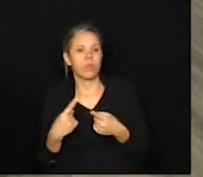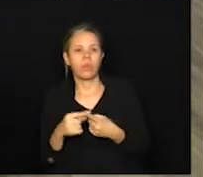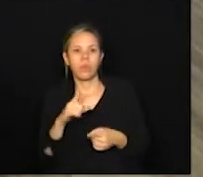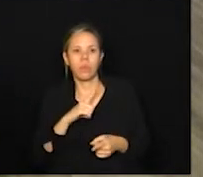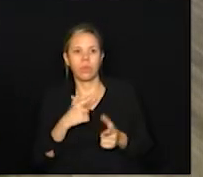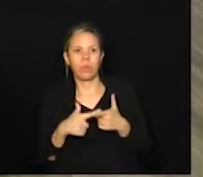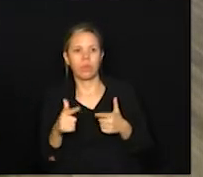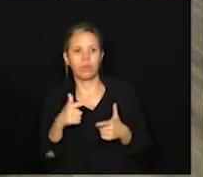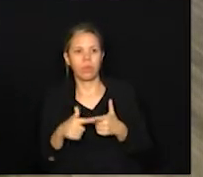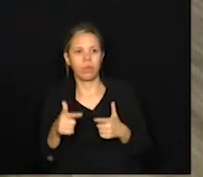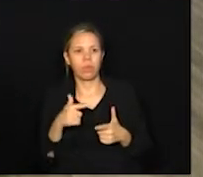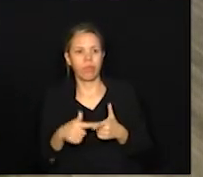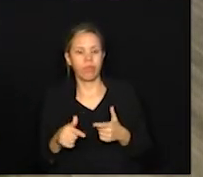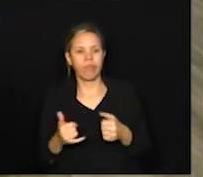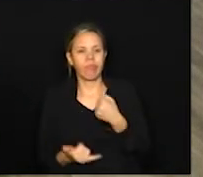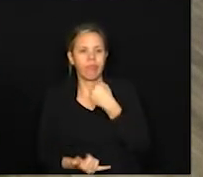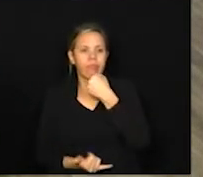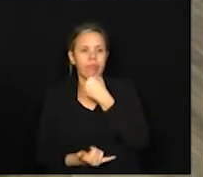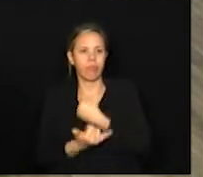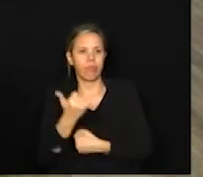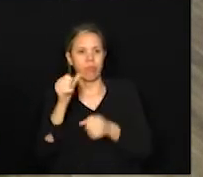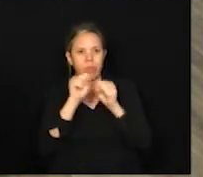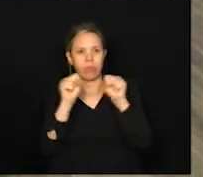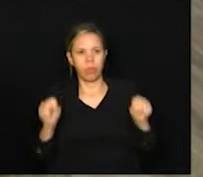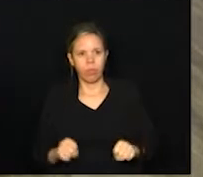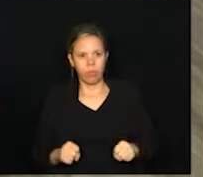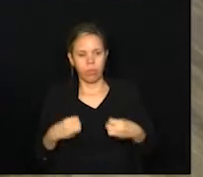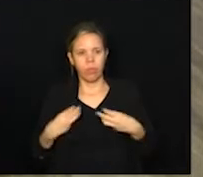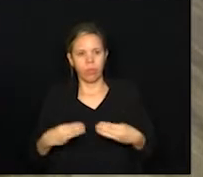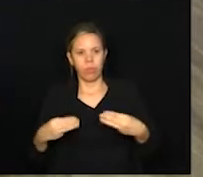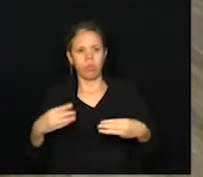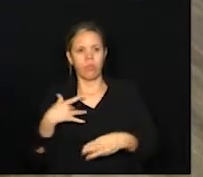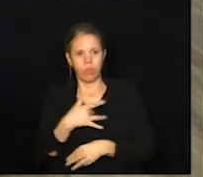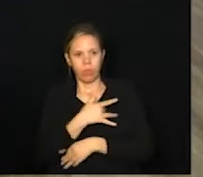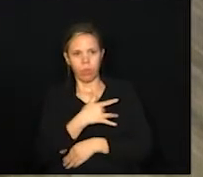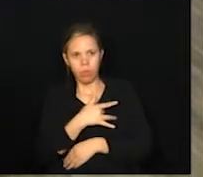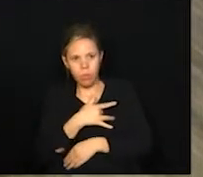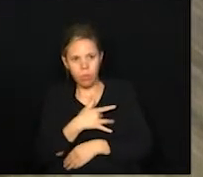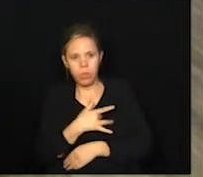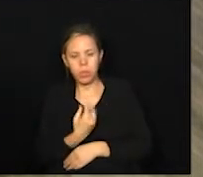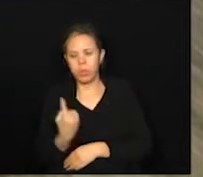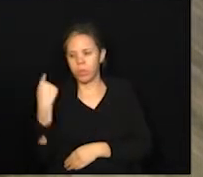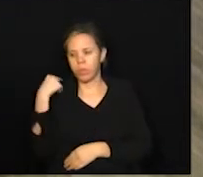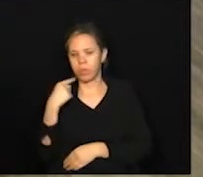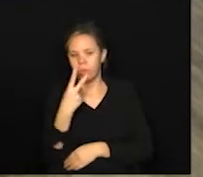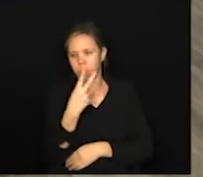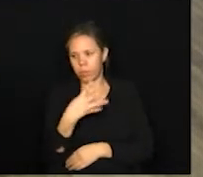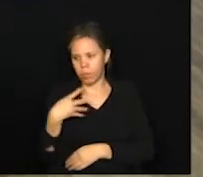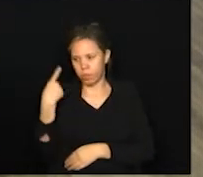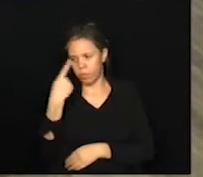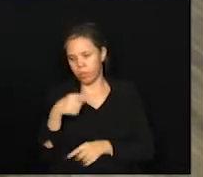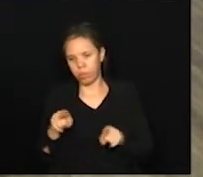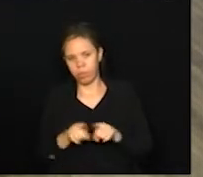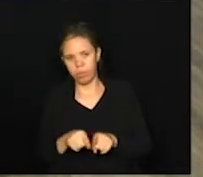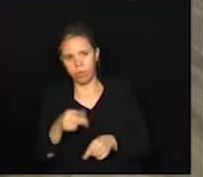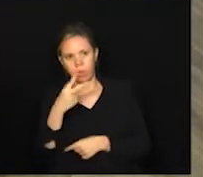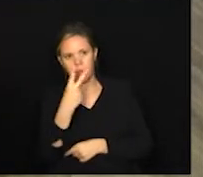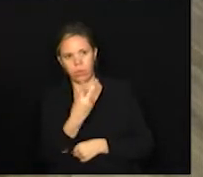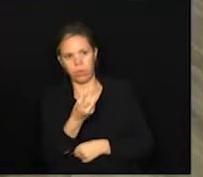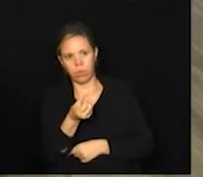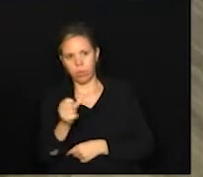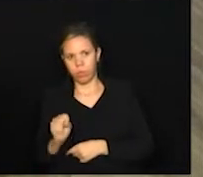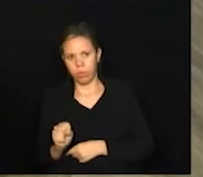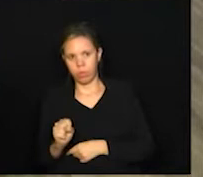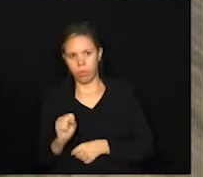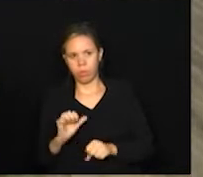um problema, né, uma falha no sistema do Ministério da Saúde e nas últimas 24 horas foram